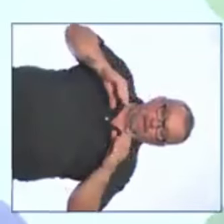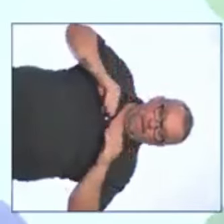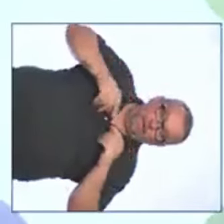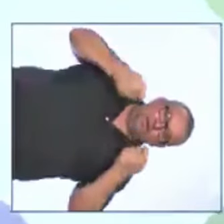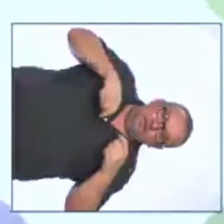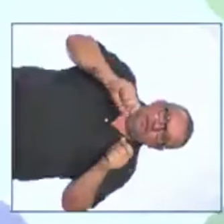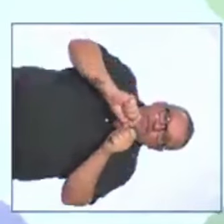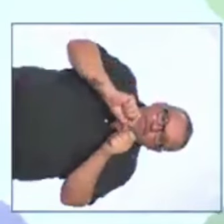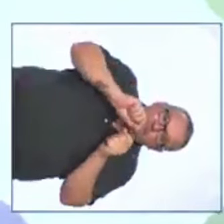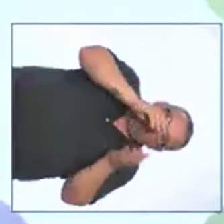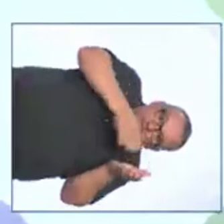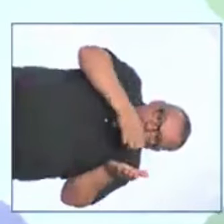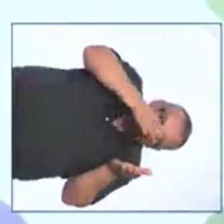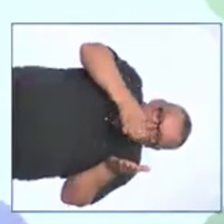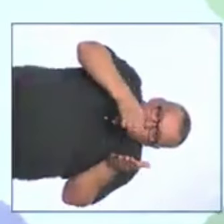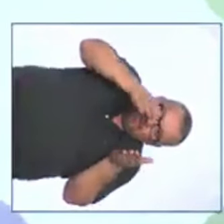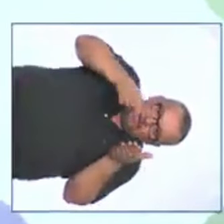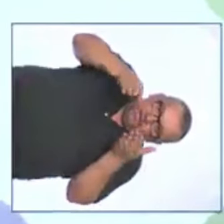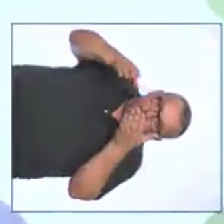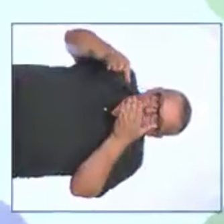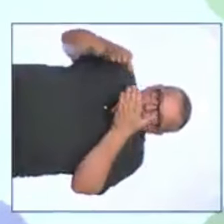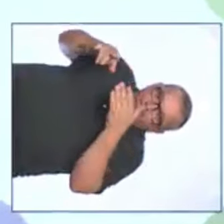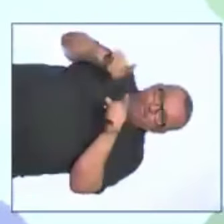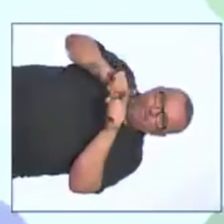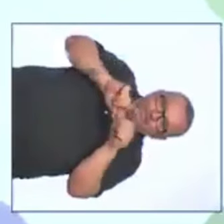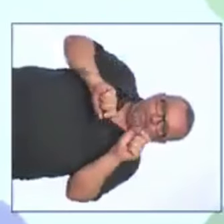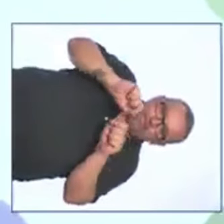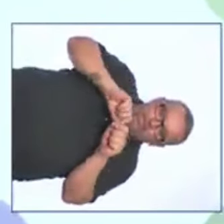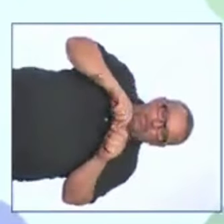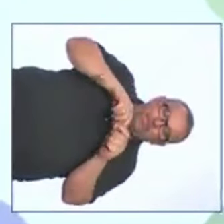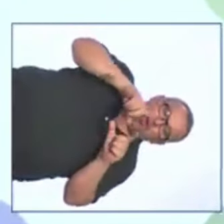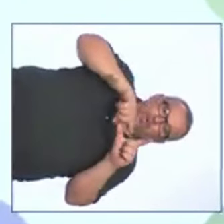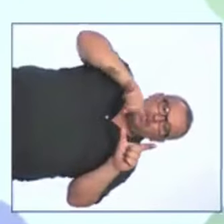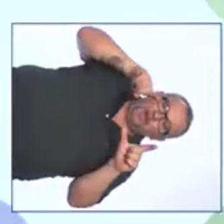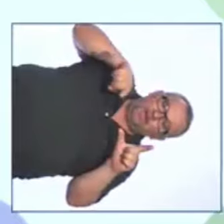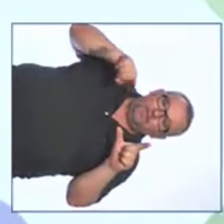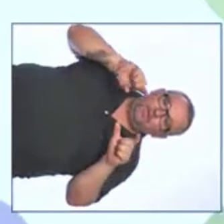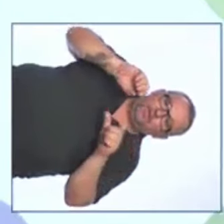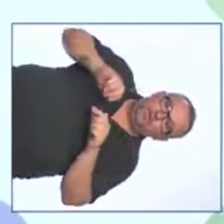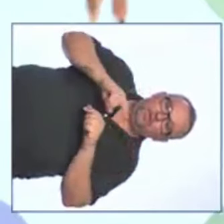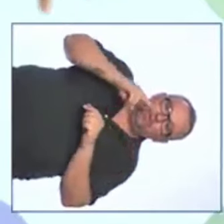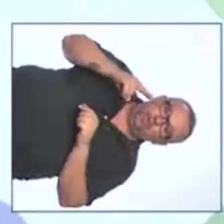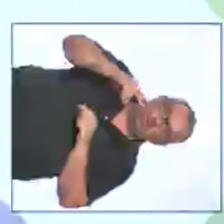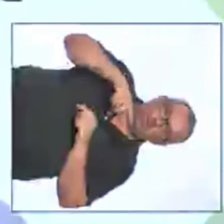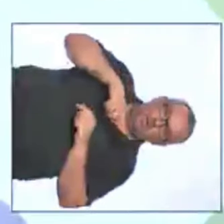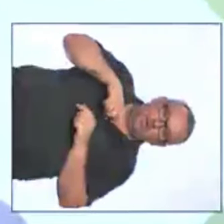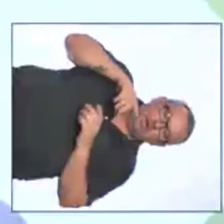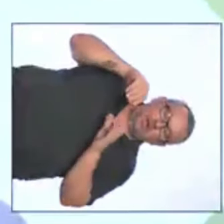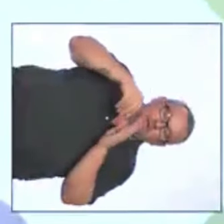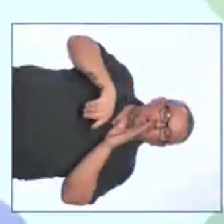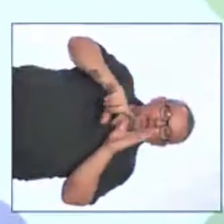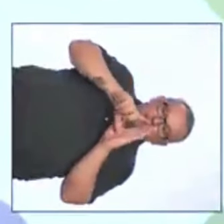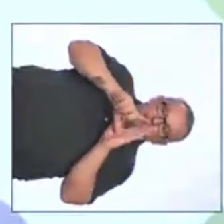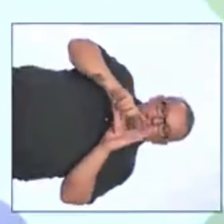exatamente aquelas que estão ali nos gráficos ou que está numa legislação